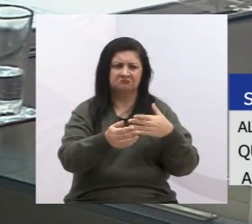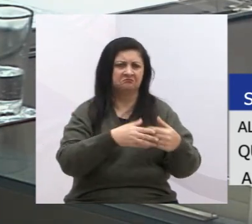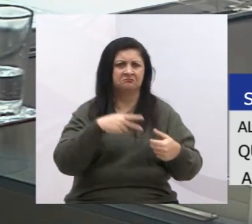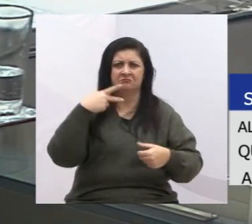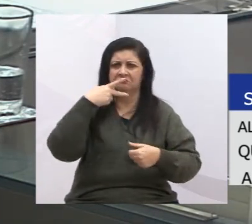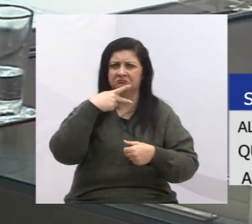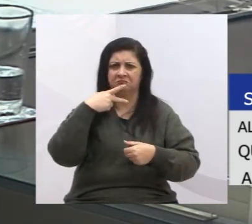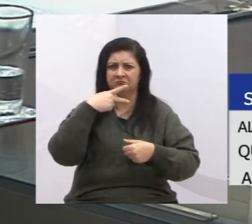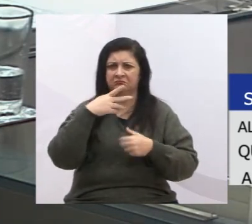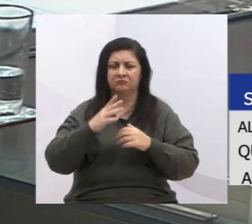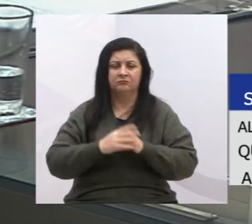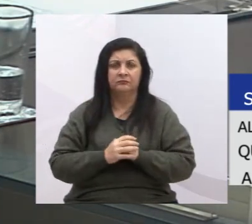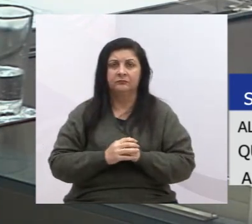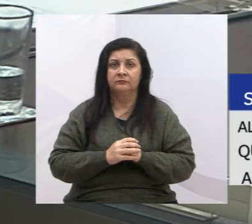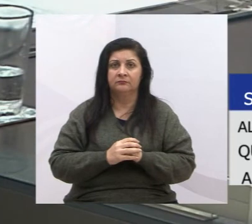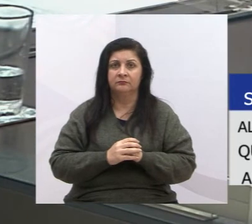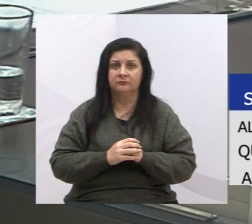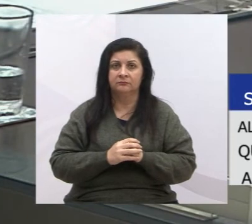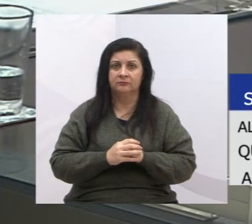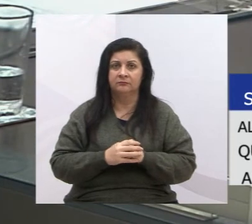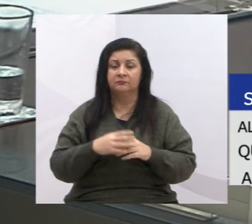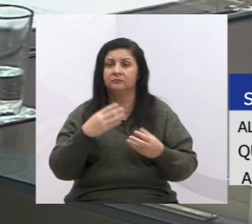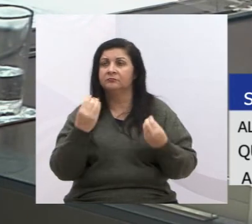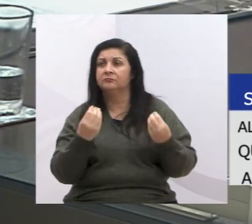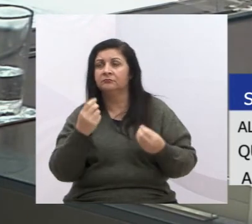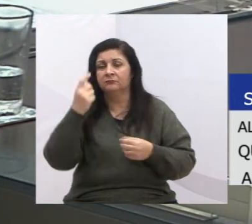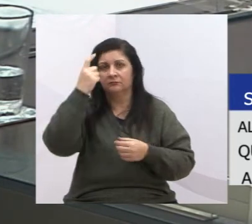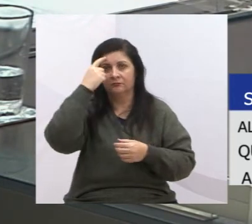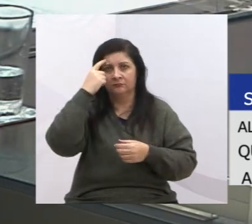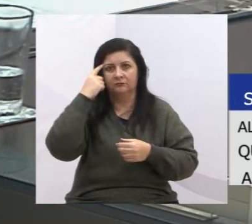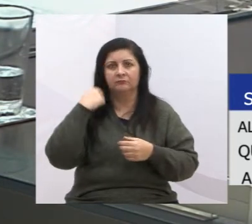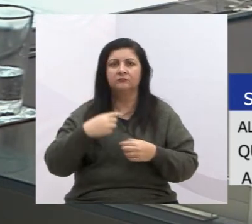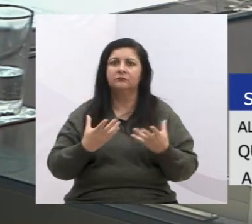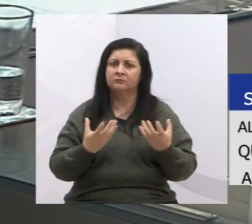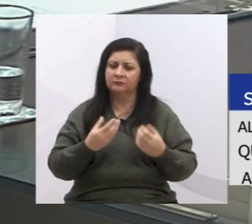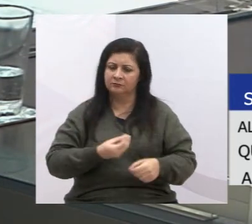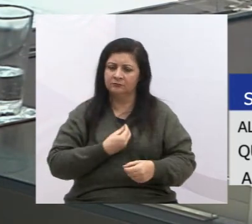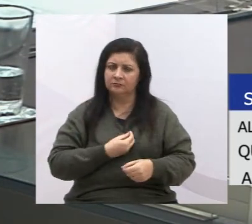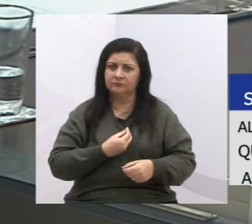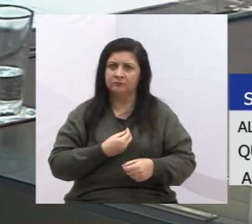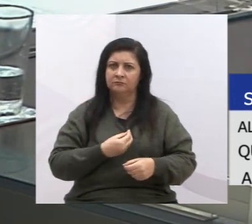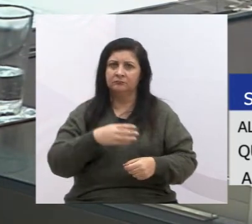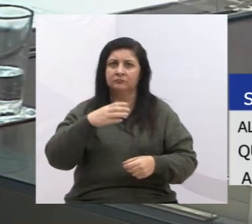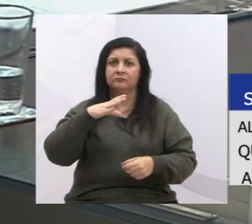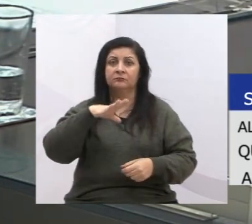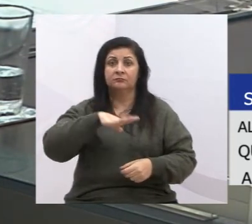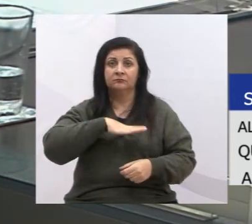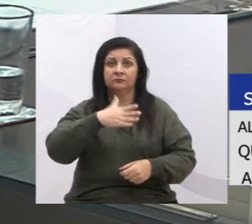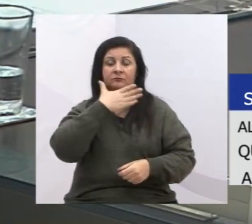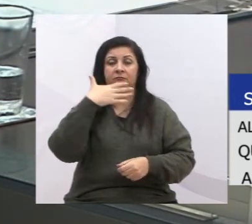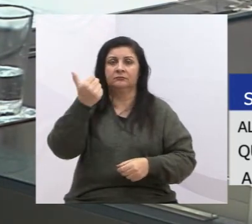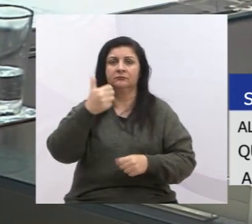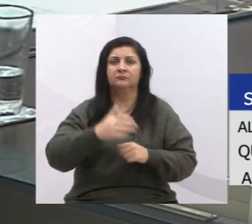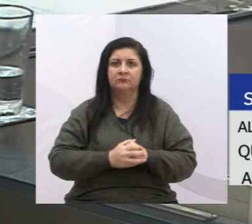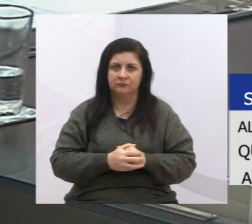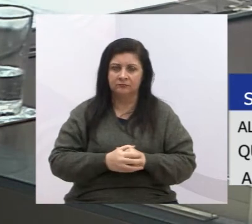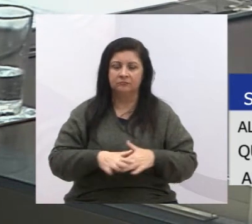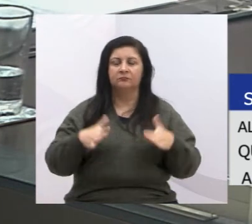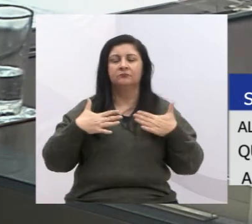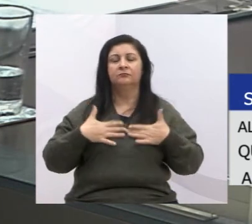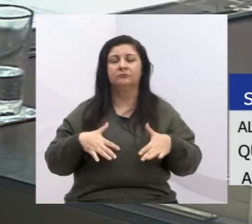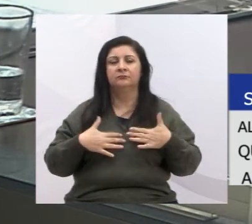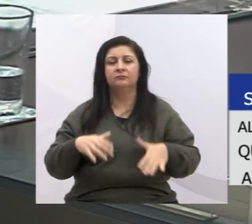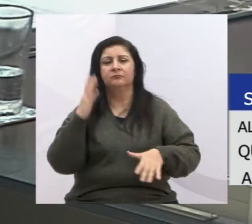político, independente de forma de pensar, quer viver numa cidade melhor, uma cidade mais prazerosa,